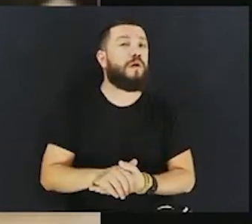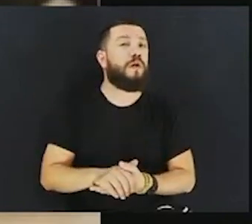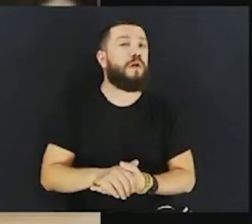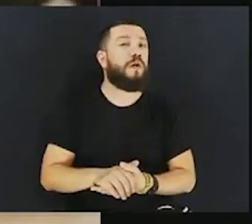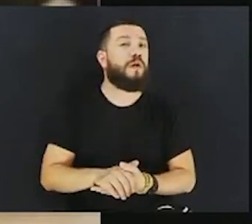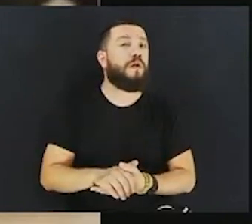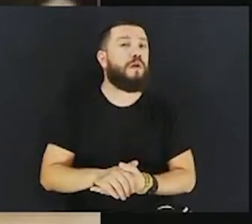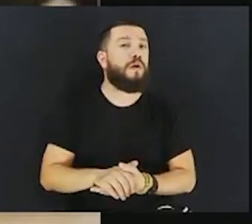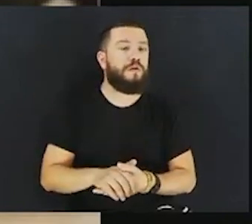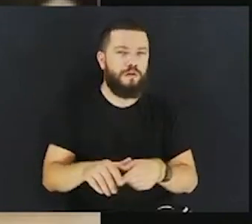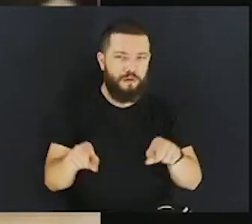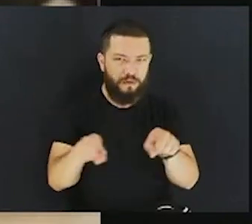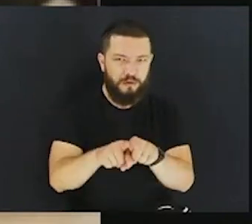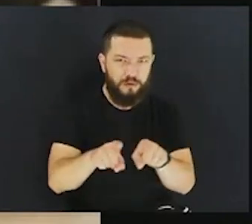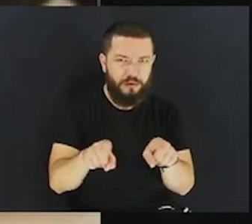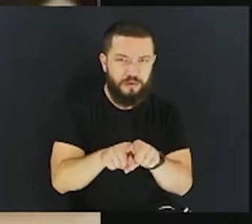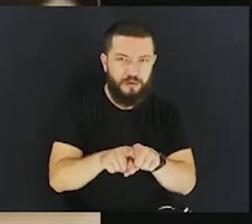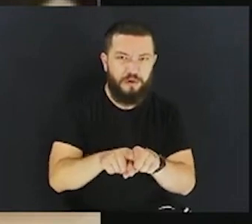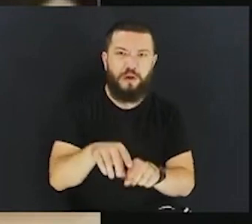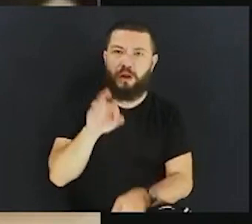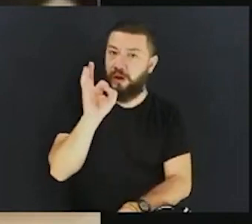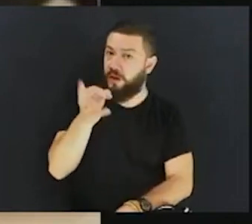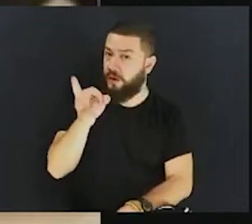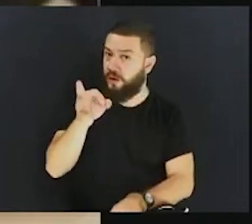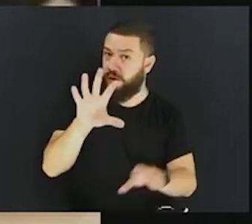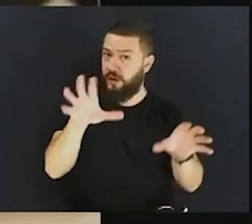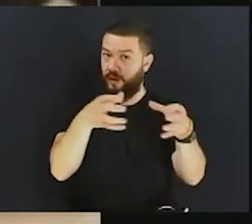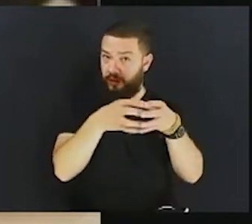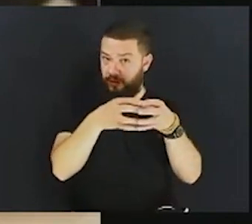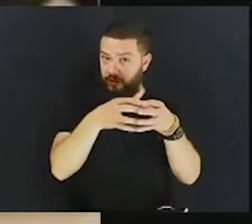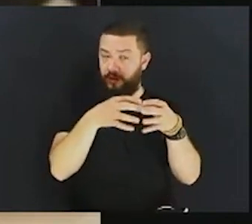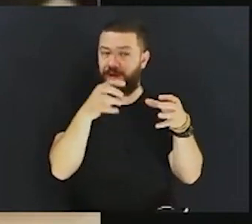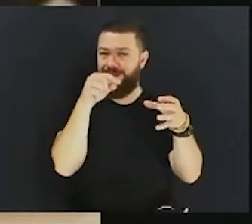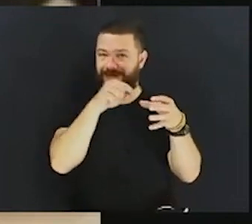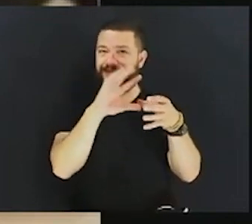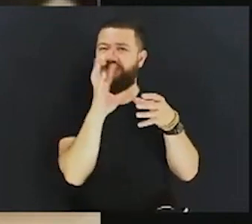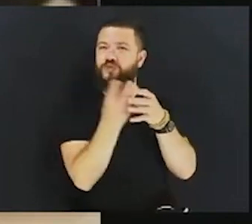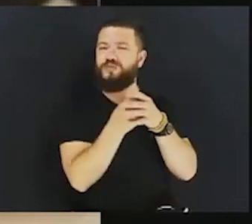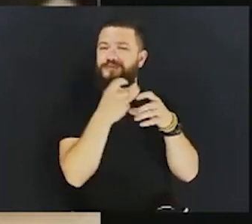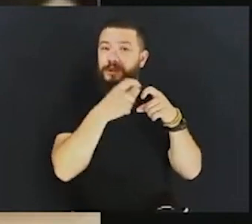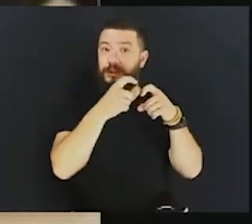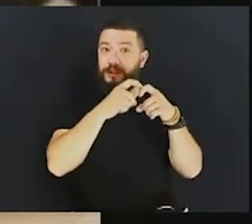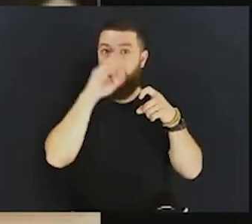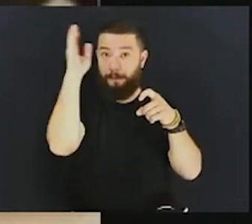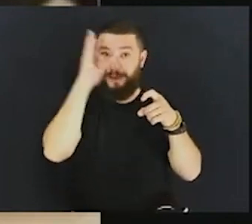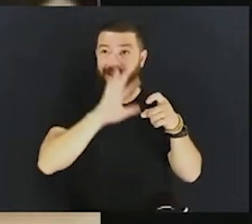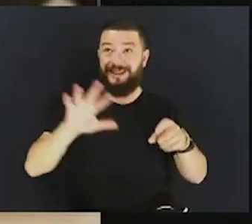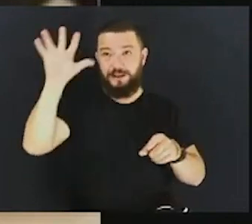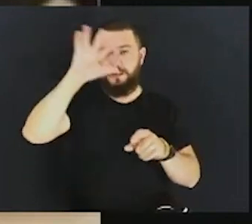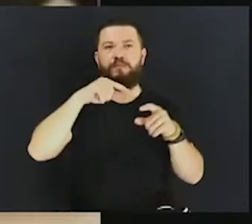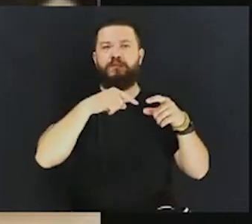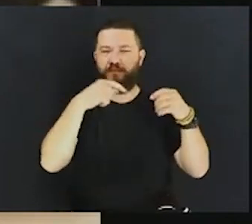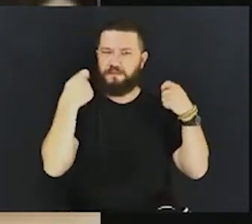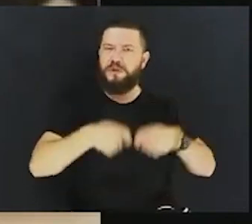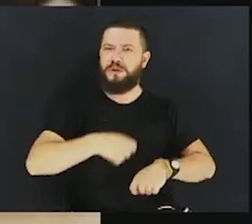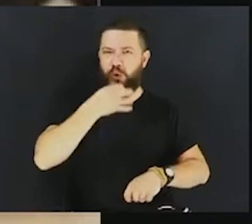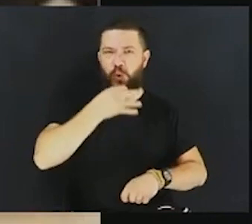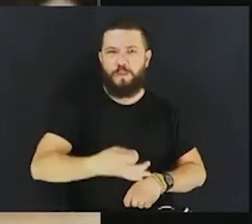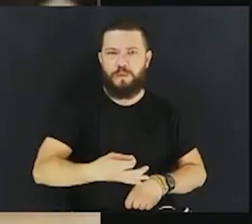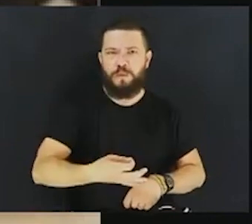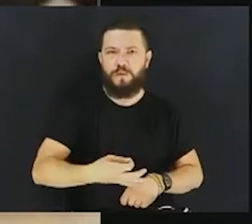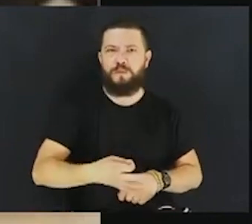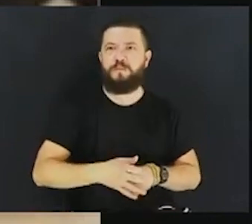penso ainda que o próprio Conselho Federal de Medicina, o Ministério da Saúde, o Ministério da Educação, também tem que se manifestar. Porque se essa Universidade de